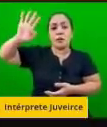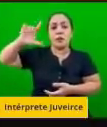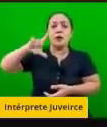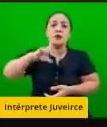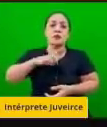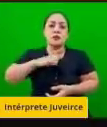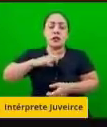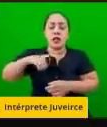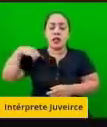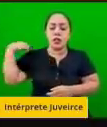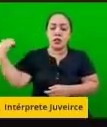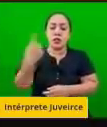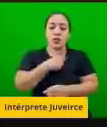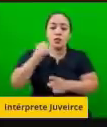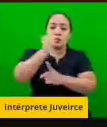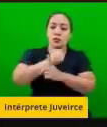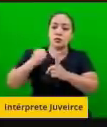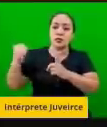iria